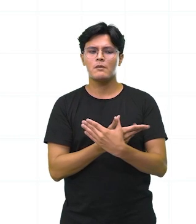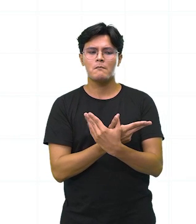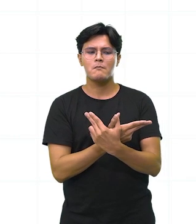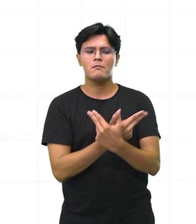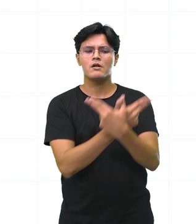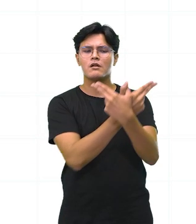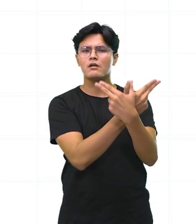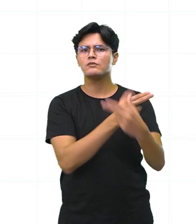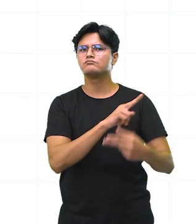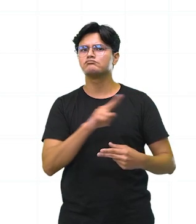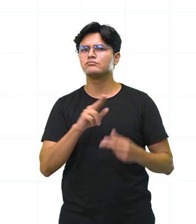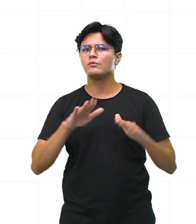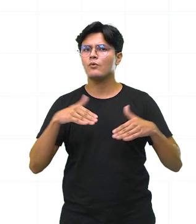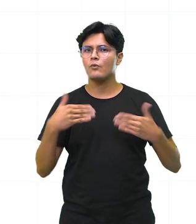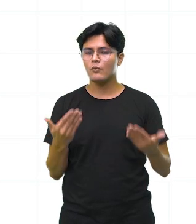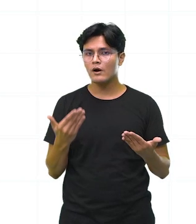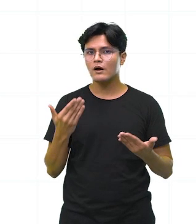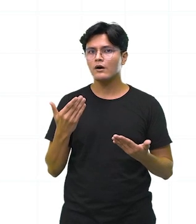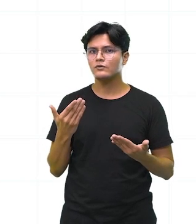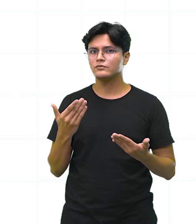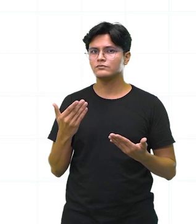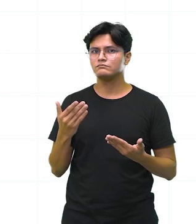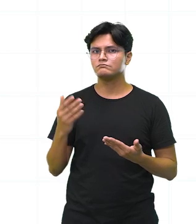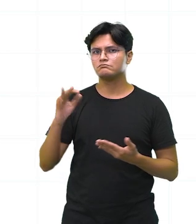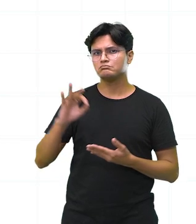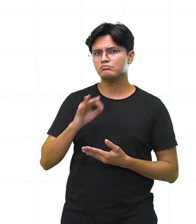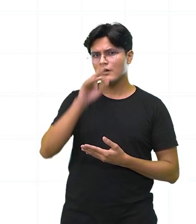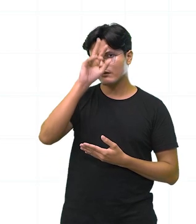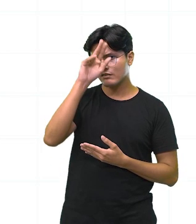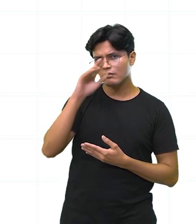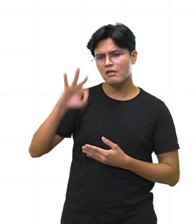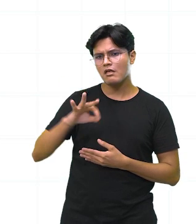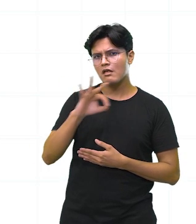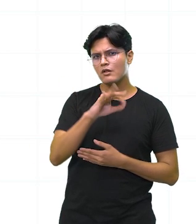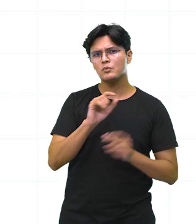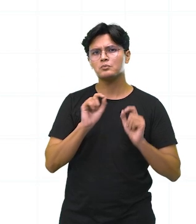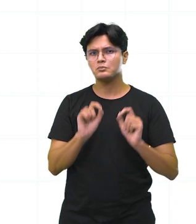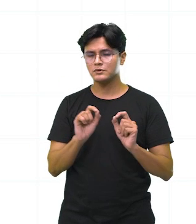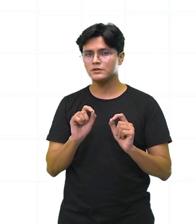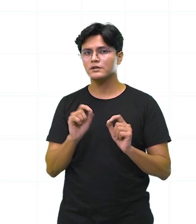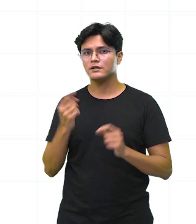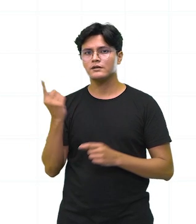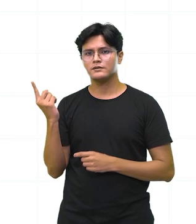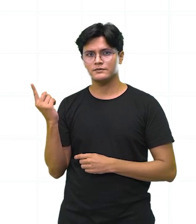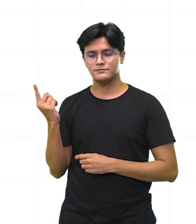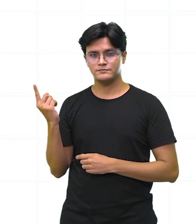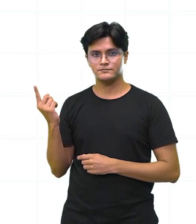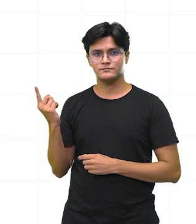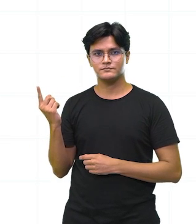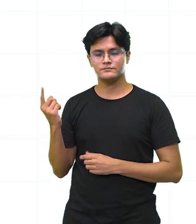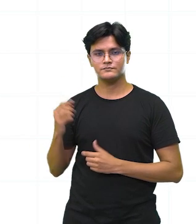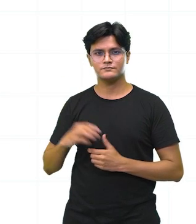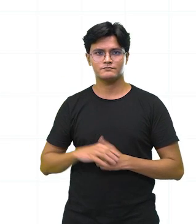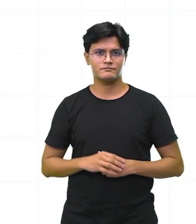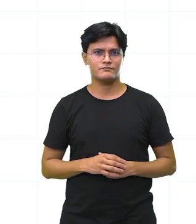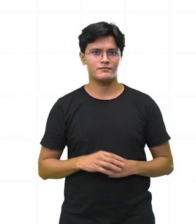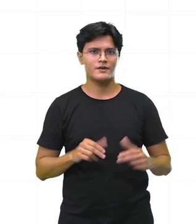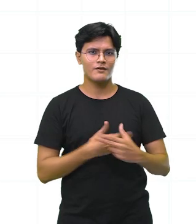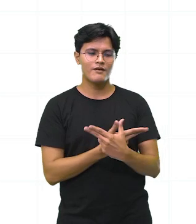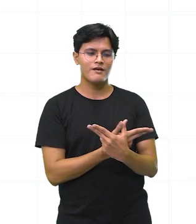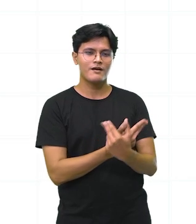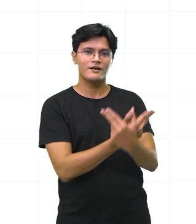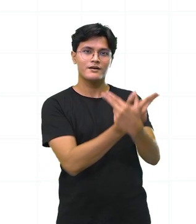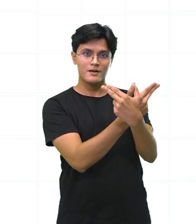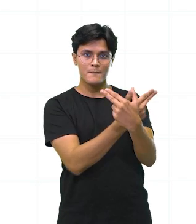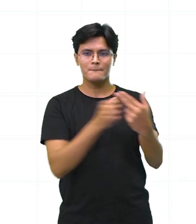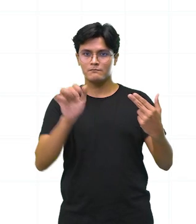esse posso chamar de agora fiquei na dúvida mas enfim este vamos falar o bichinho né esse bichinho que tá